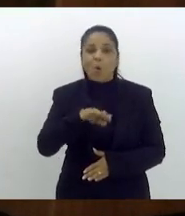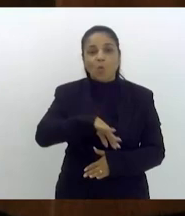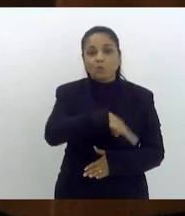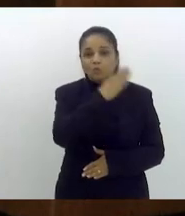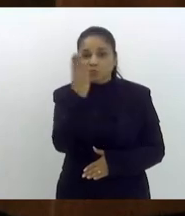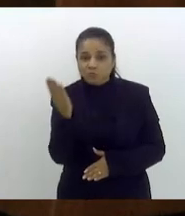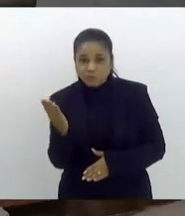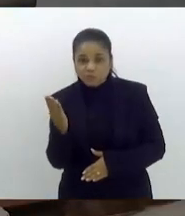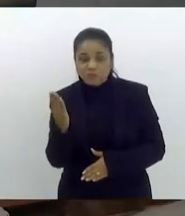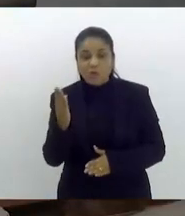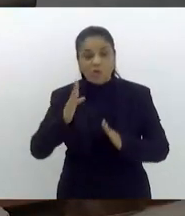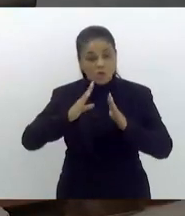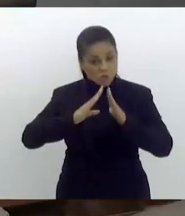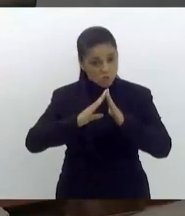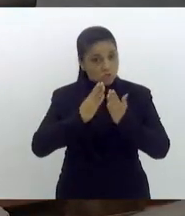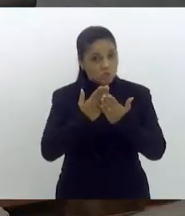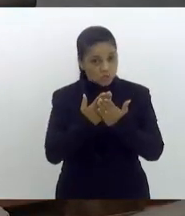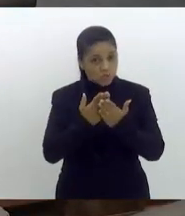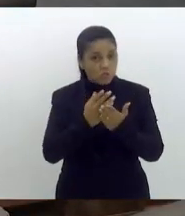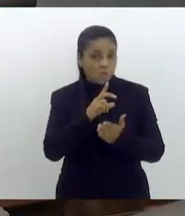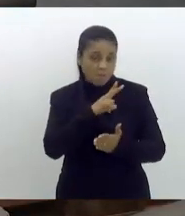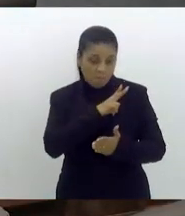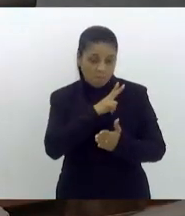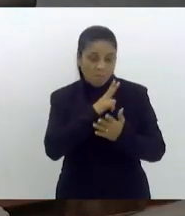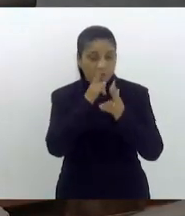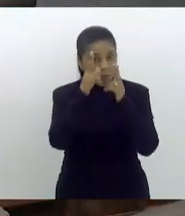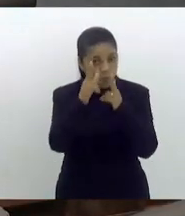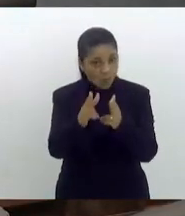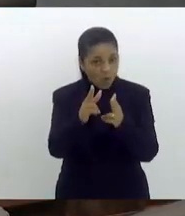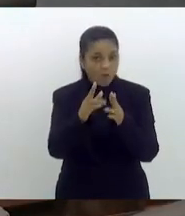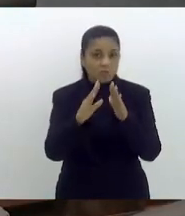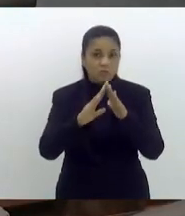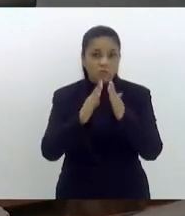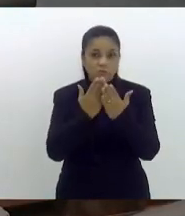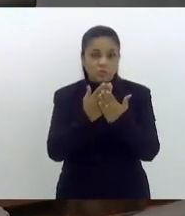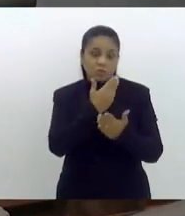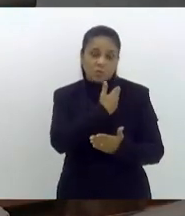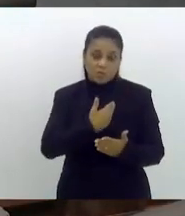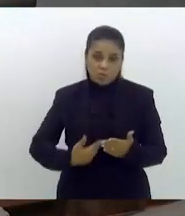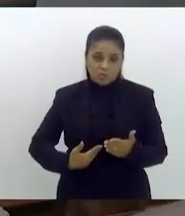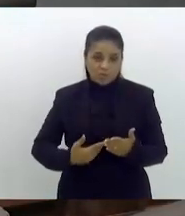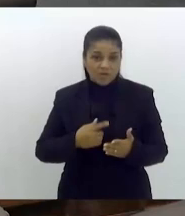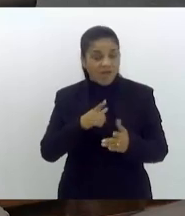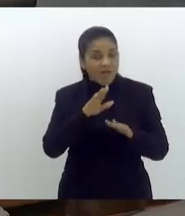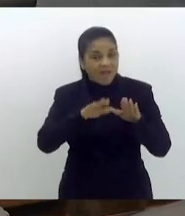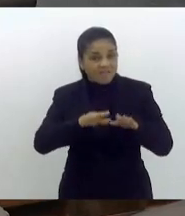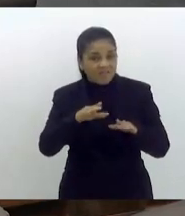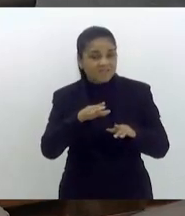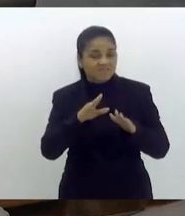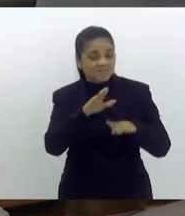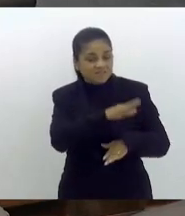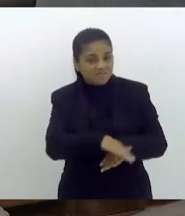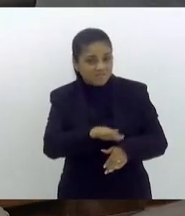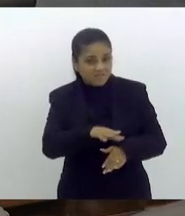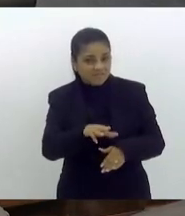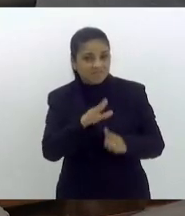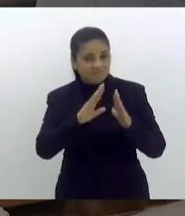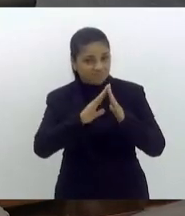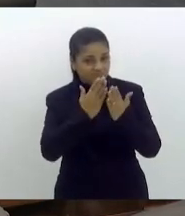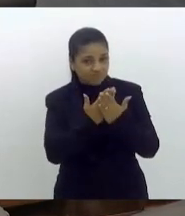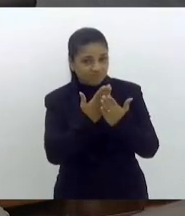mesmo Max escolas particulares elas não tem um recurso para gastar na